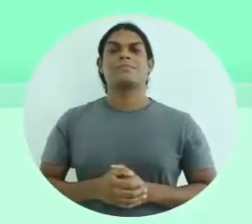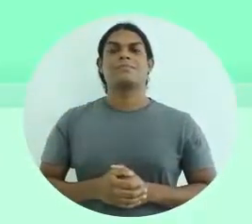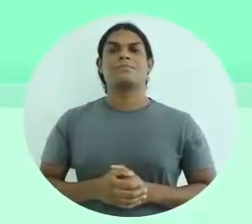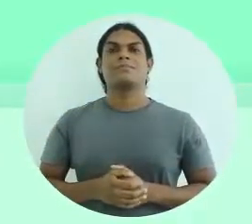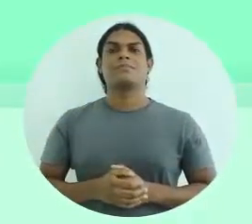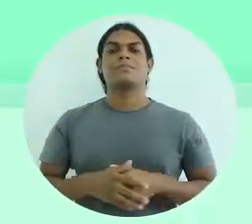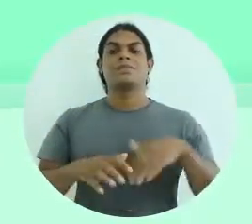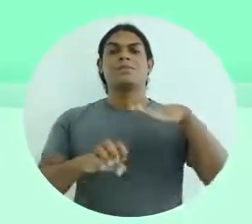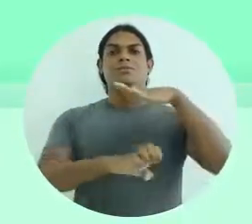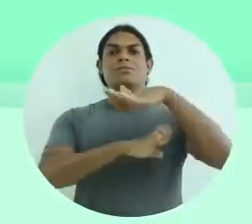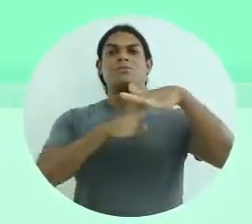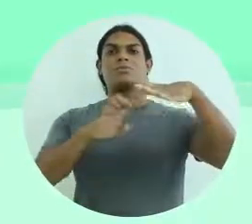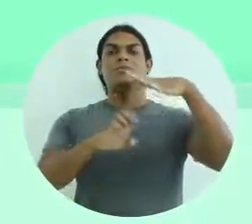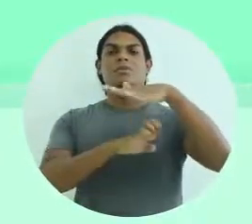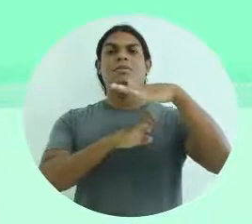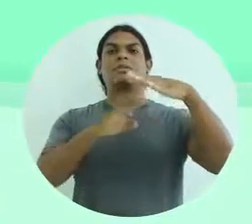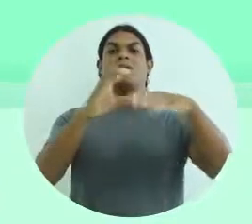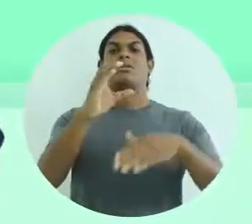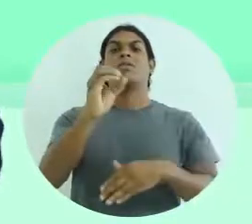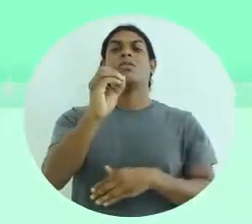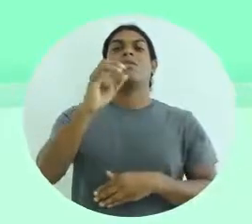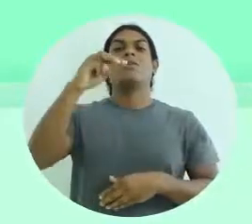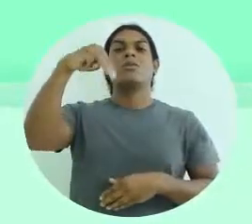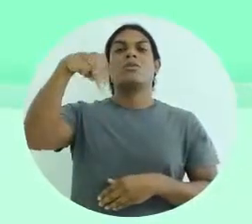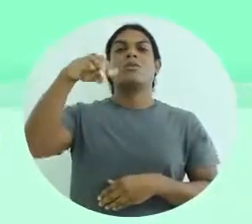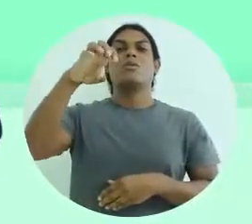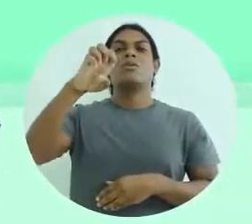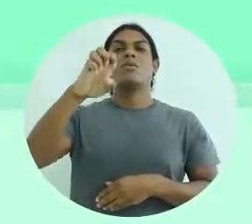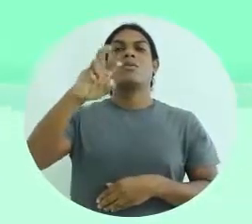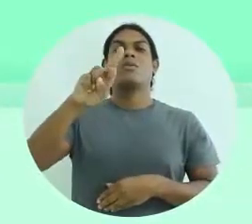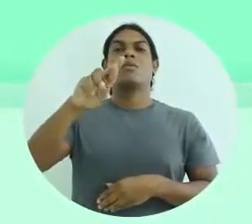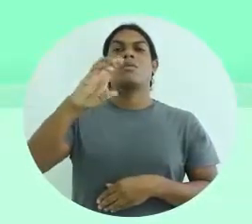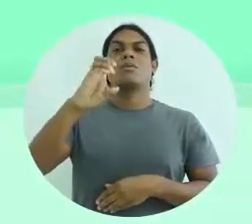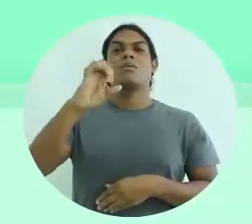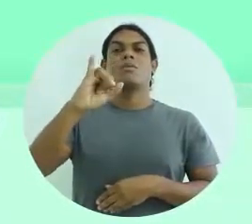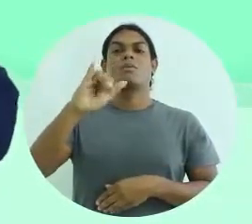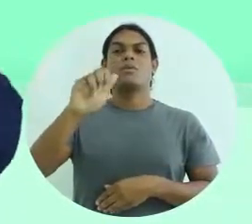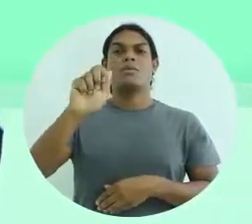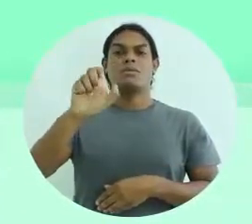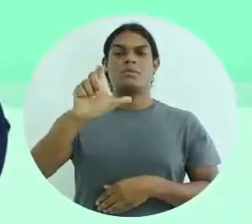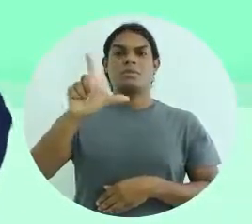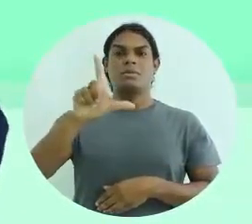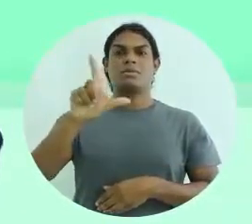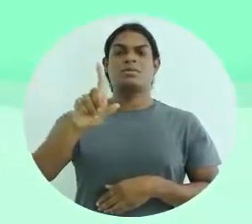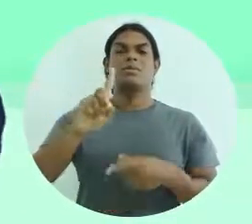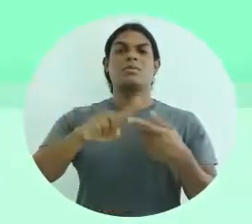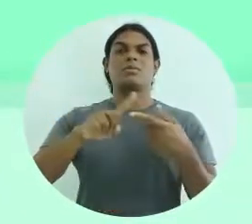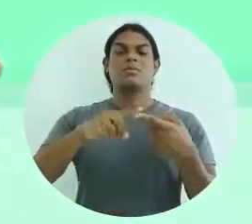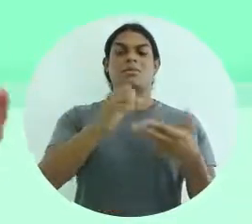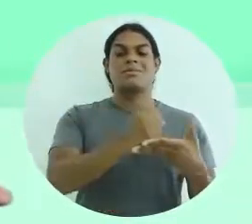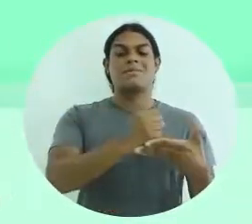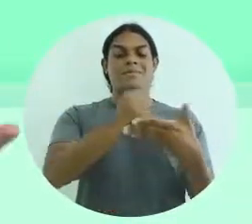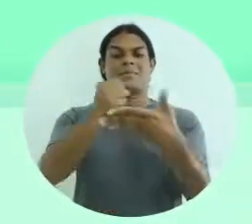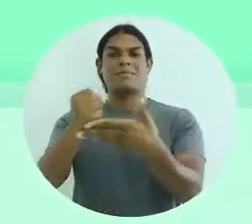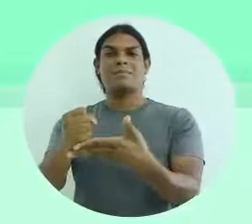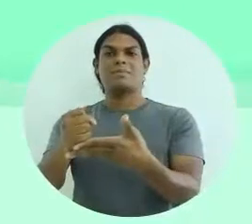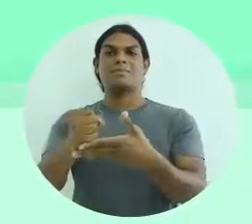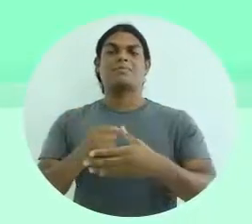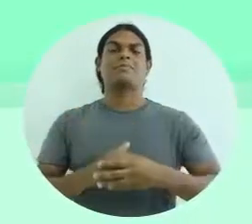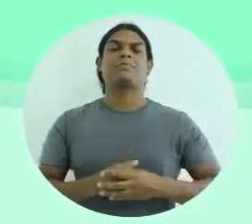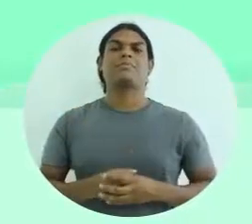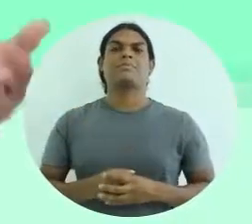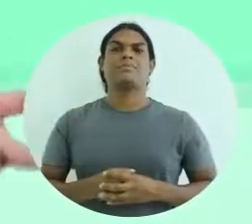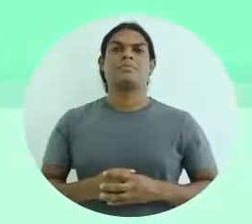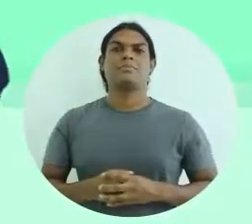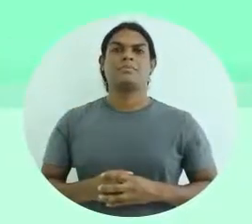têm essa função específica. Mas o financiamento não é feito para ela que vai ser exportadora, e sim para o produtor de quem ela